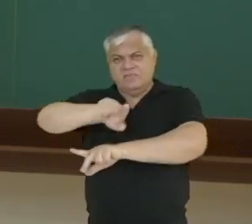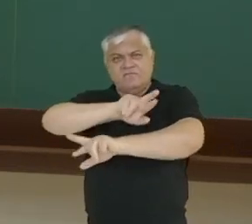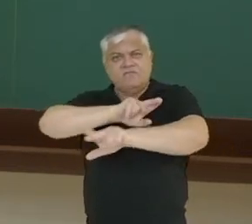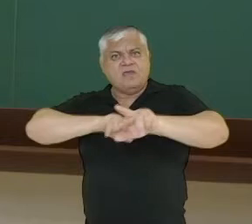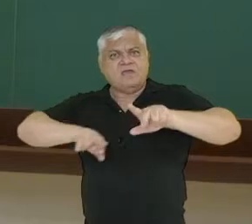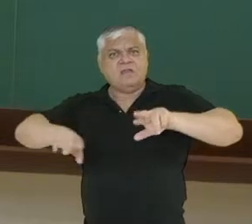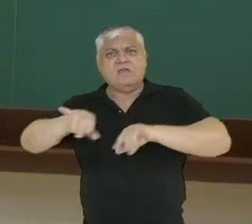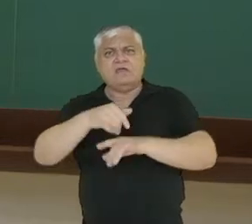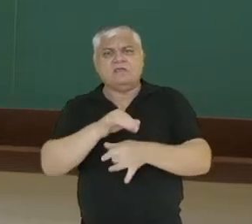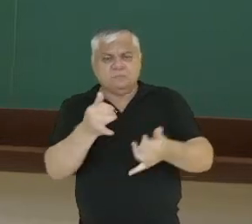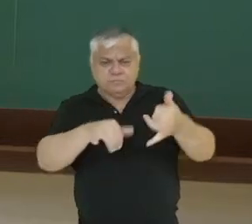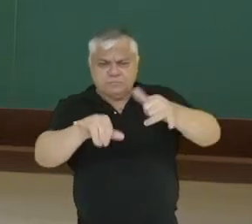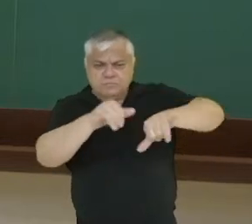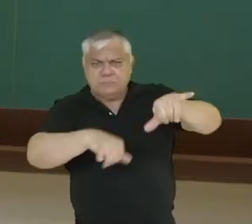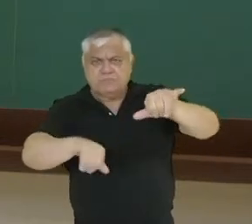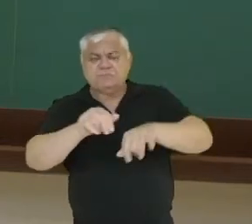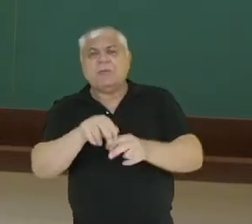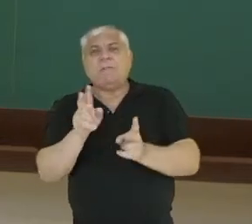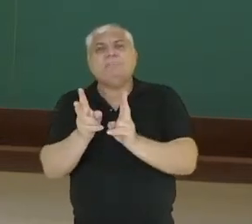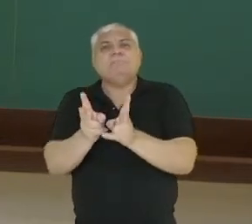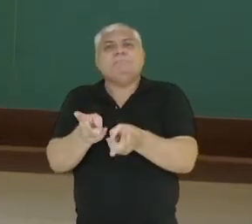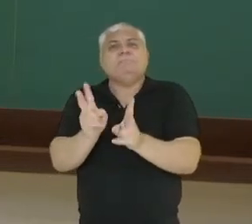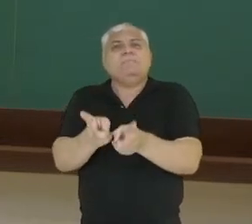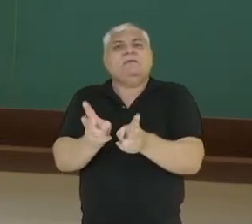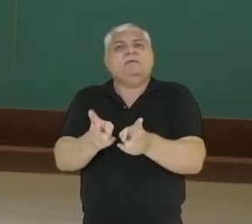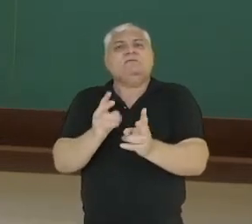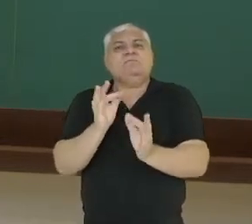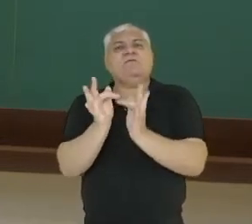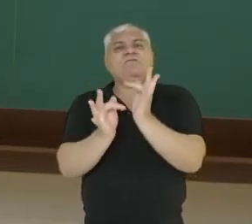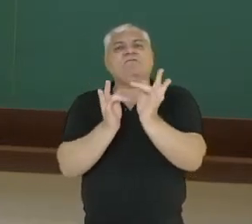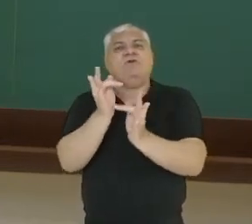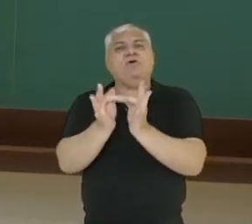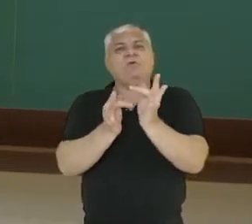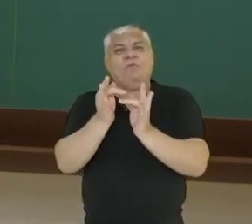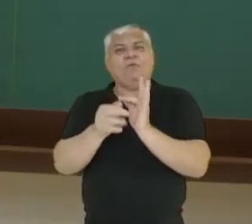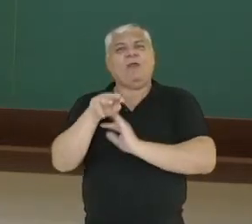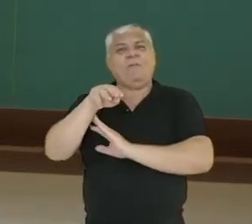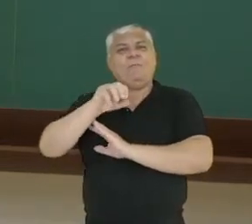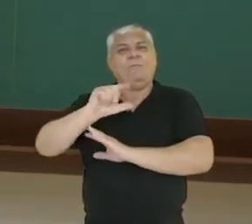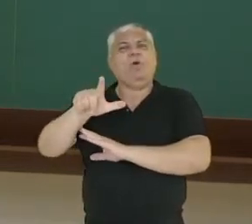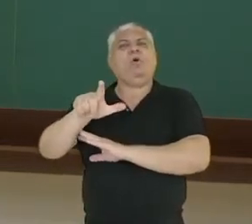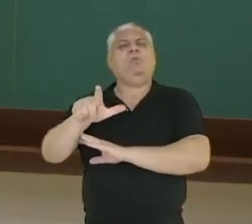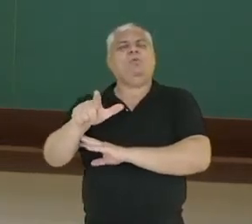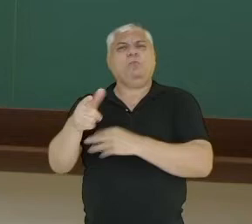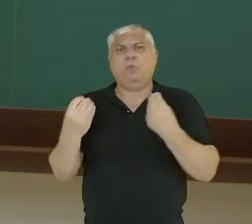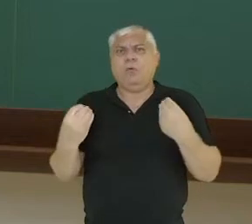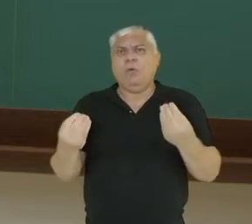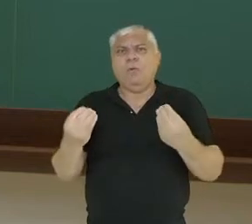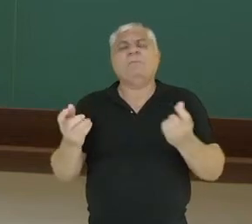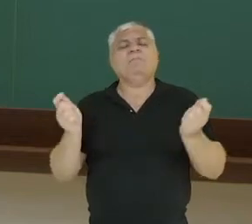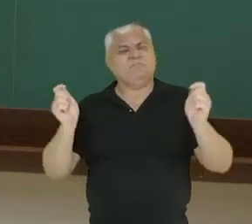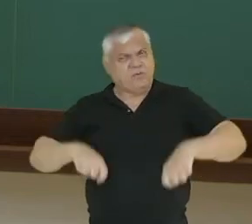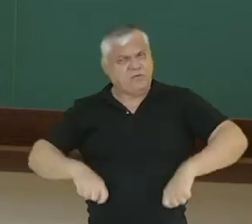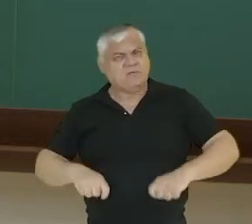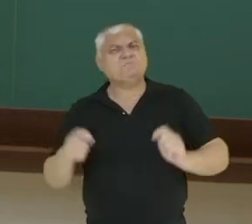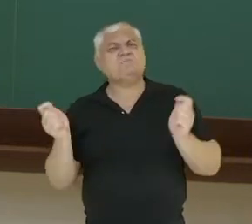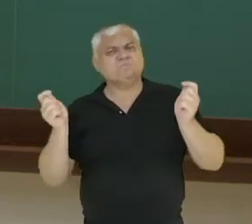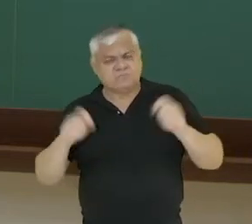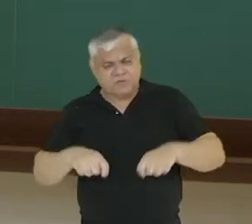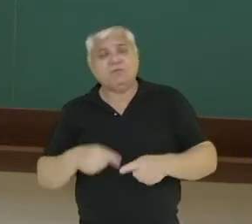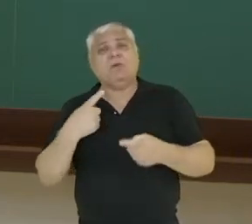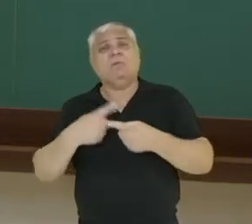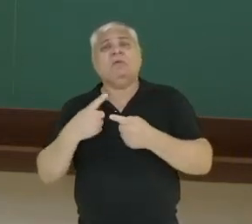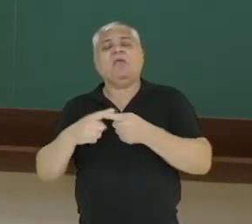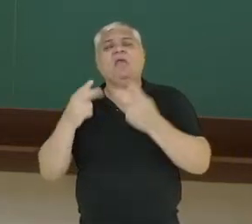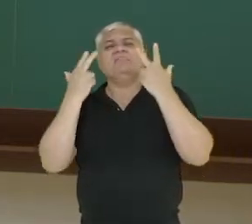substâncias químicas com a mesma fórmula molecular. Como pode, professor? Pode porque a natureza